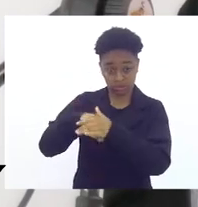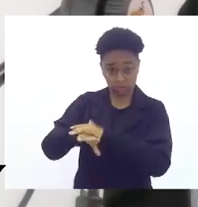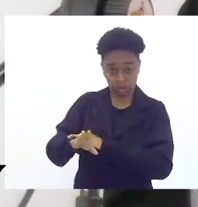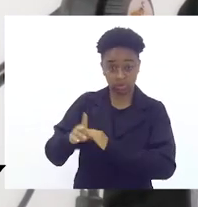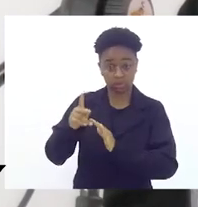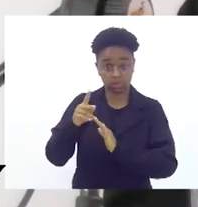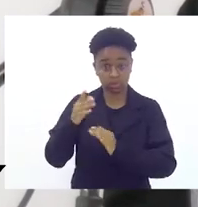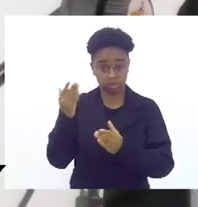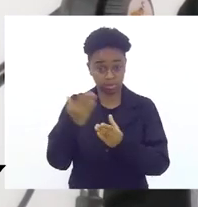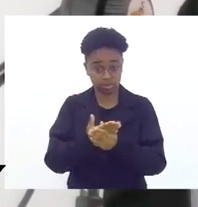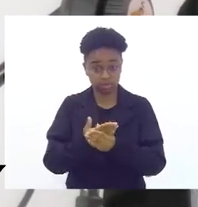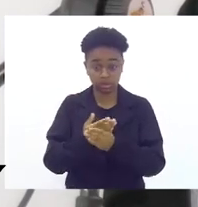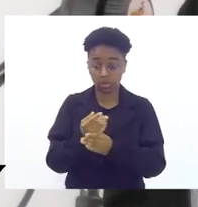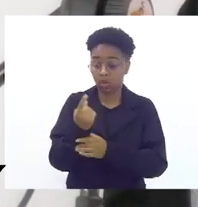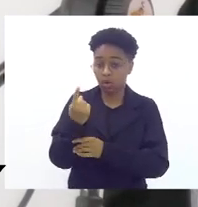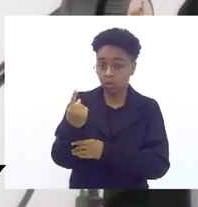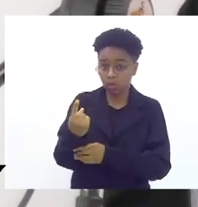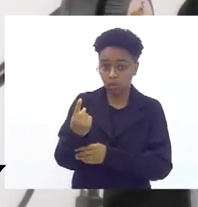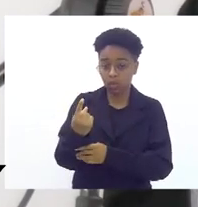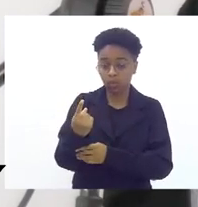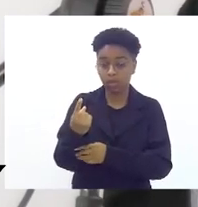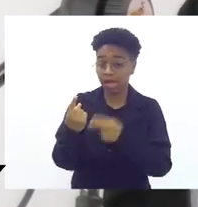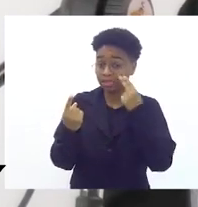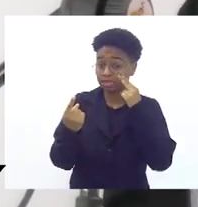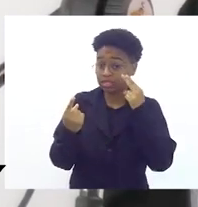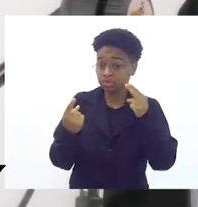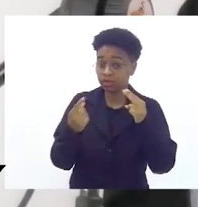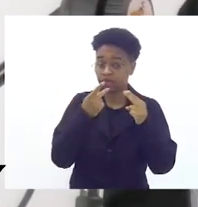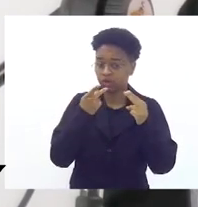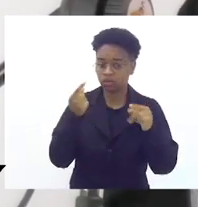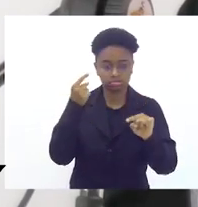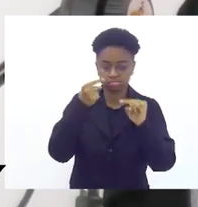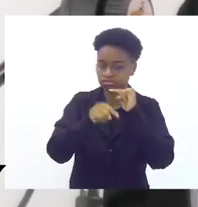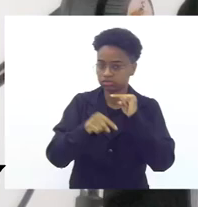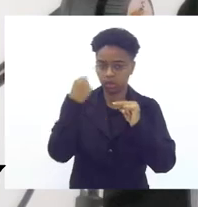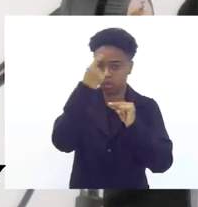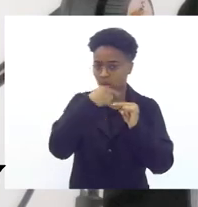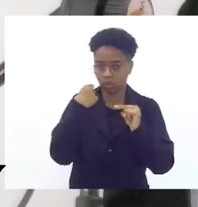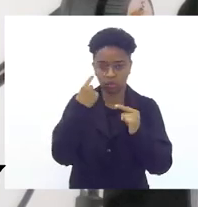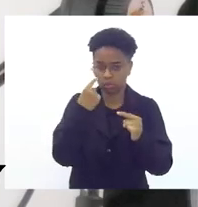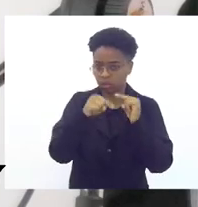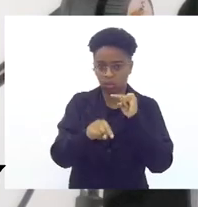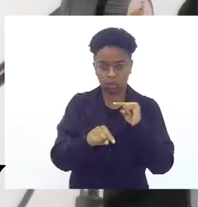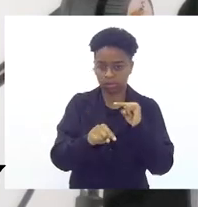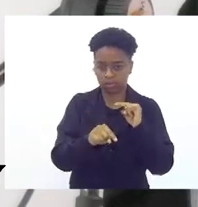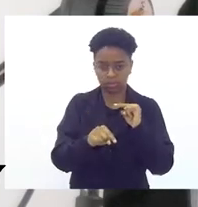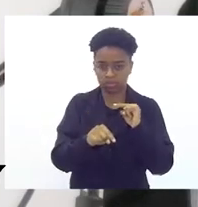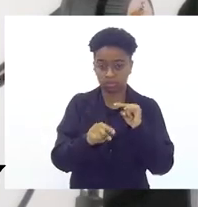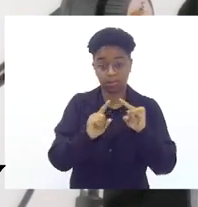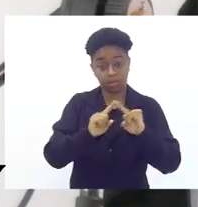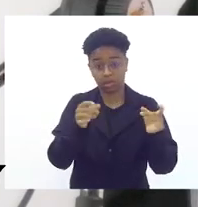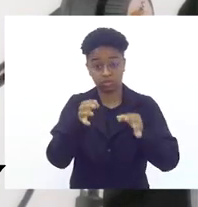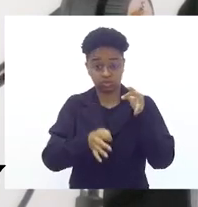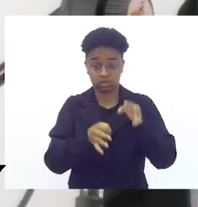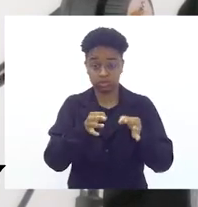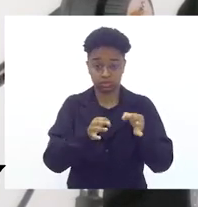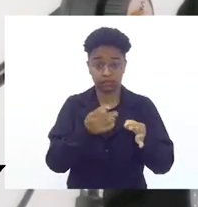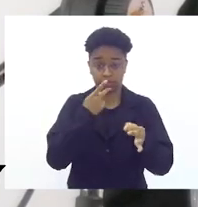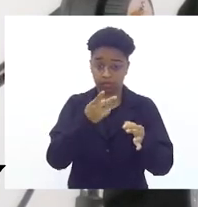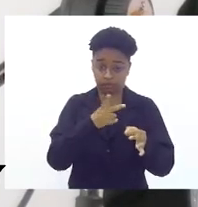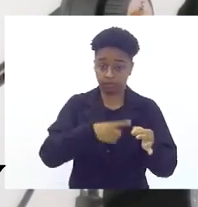um a mesma testemunha não reconhecendo a pessoa como tendo cometido crime a juíza condenou